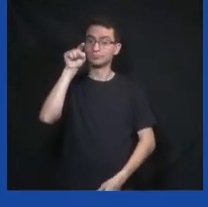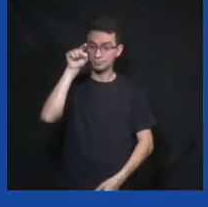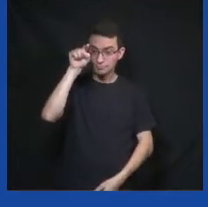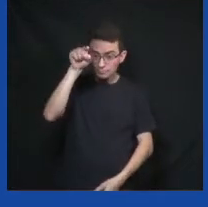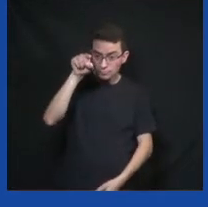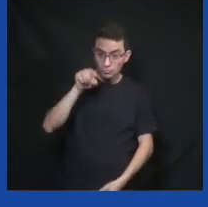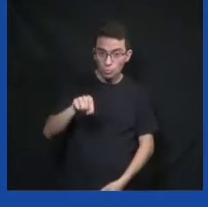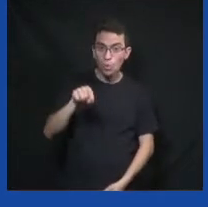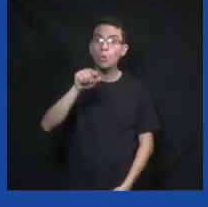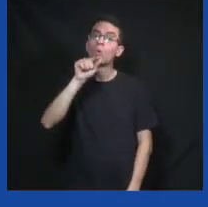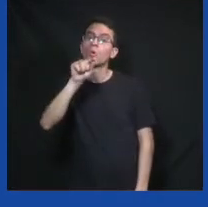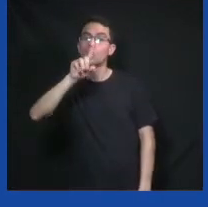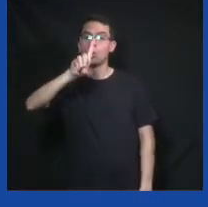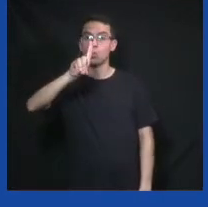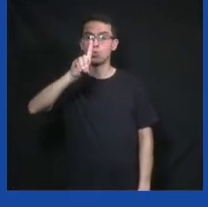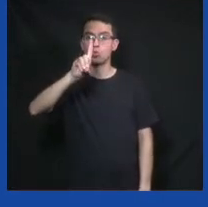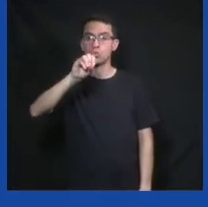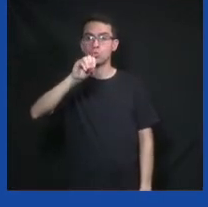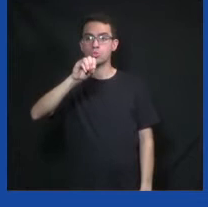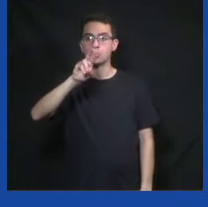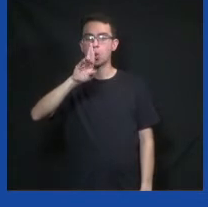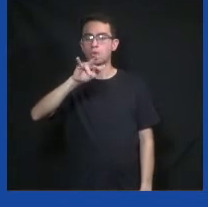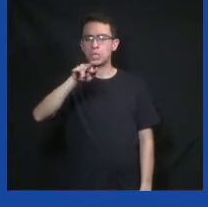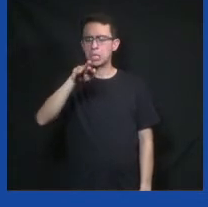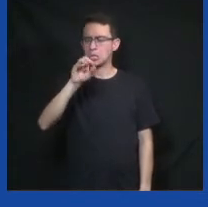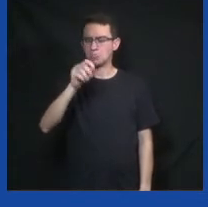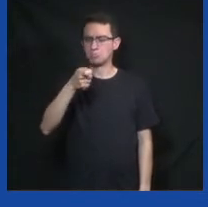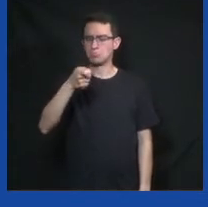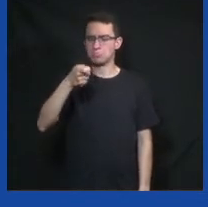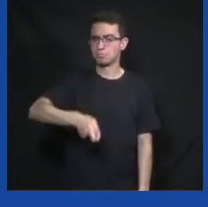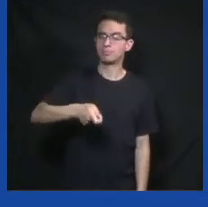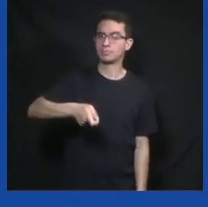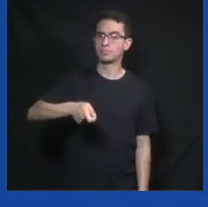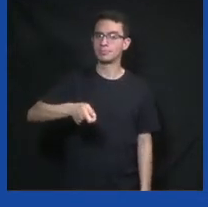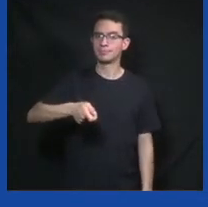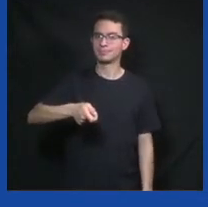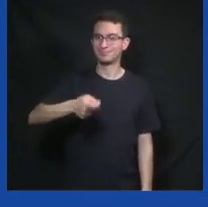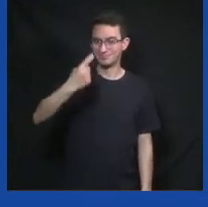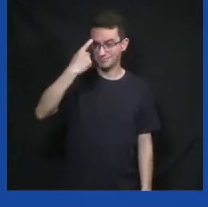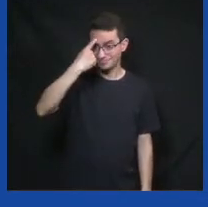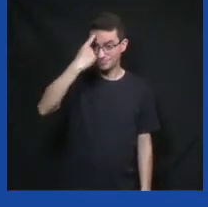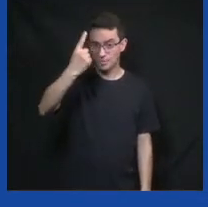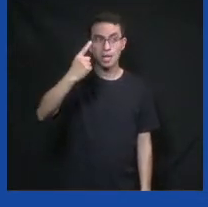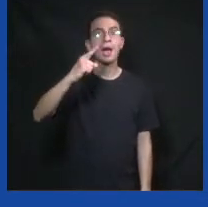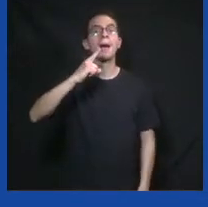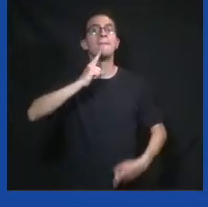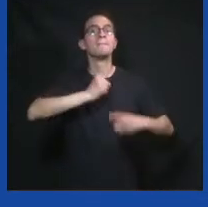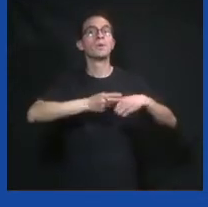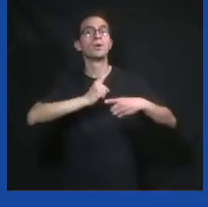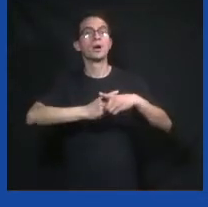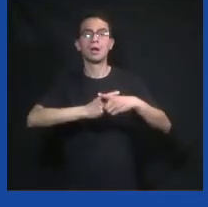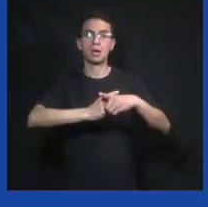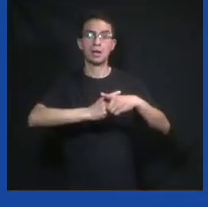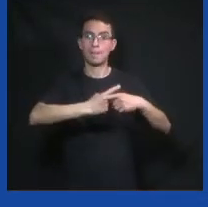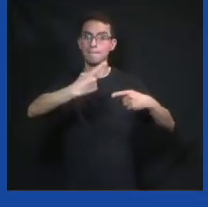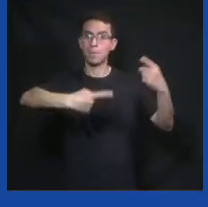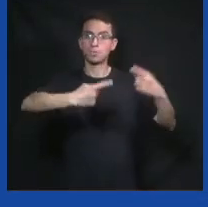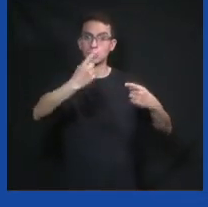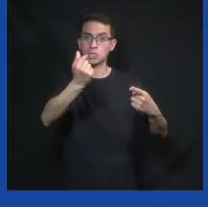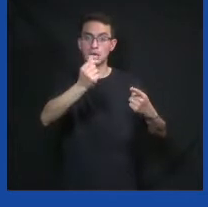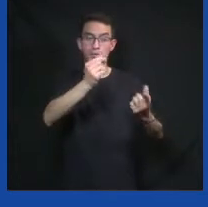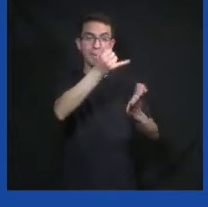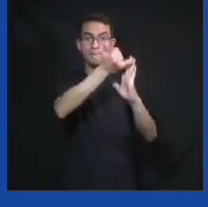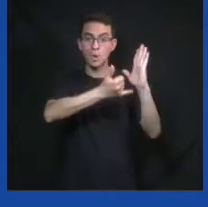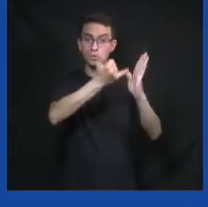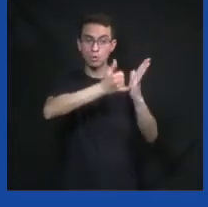doutrinam. E gostem ou não gostem, recebem dinheiro público para doutrinar. Olha que coisa interessante. O